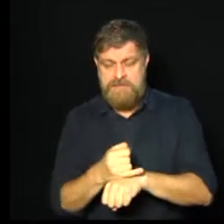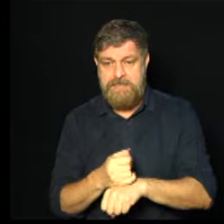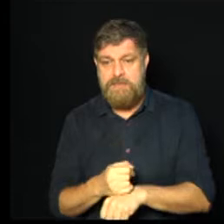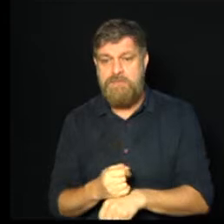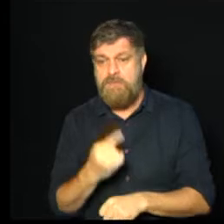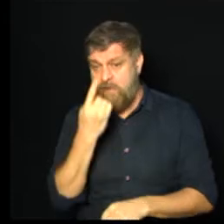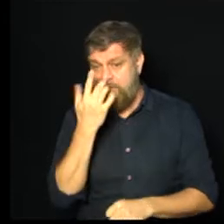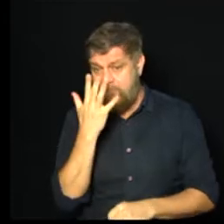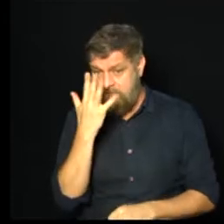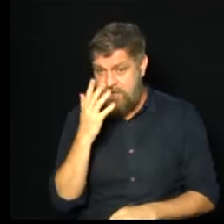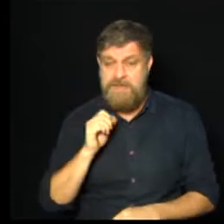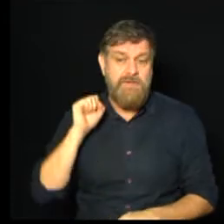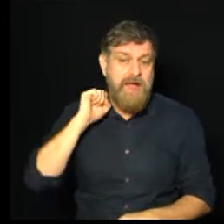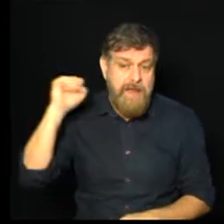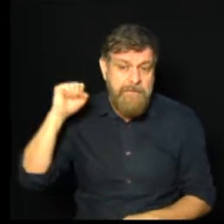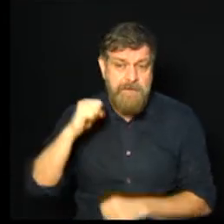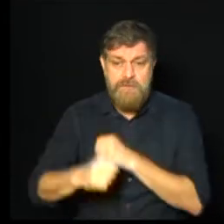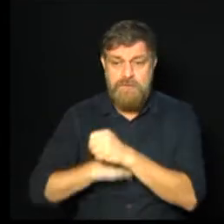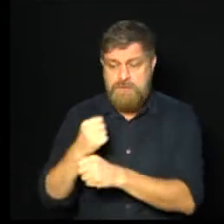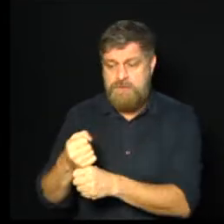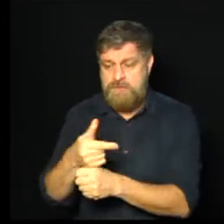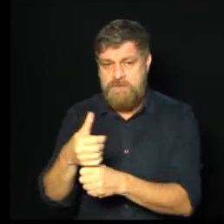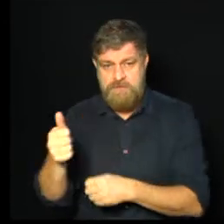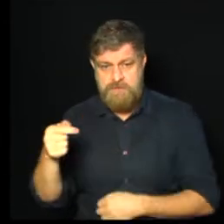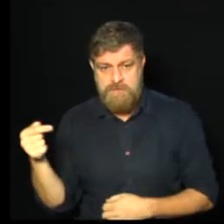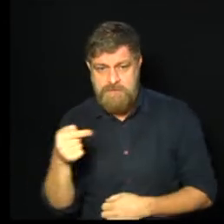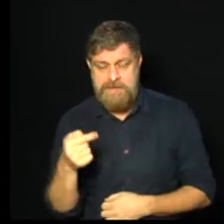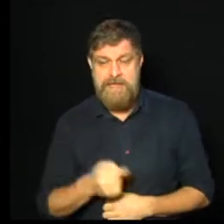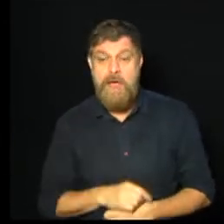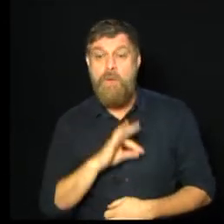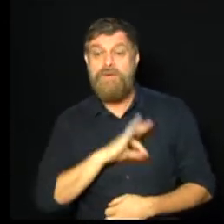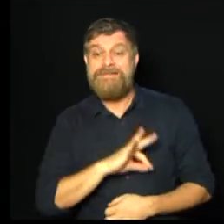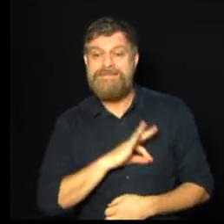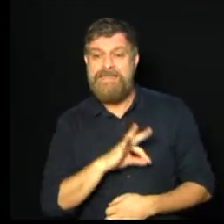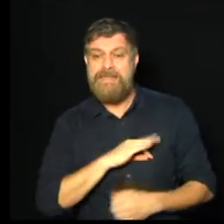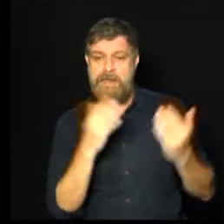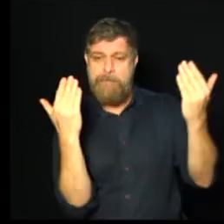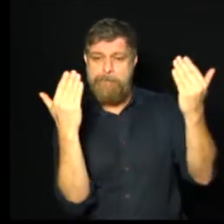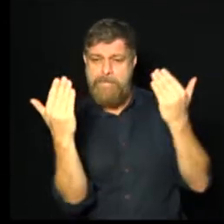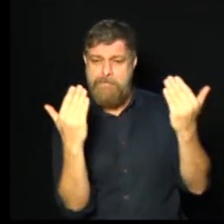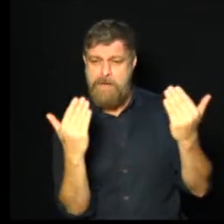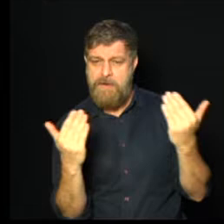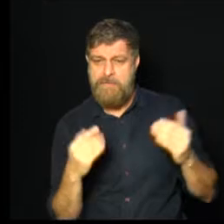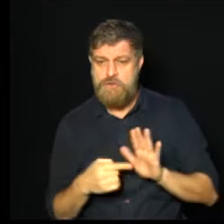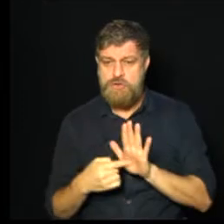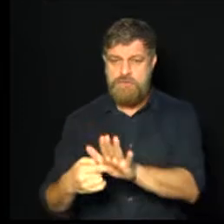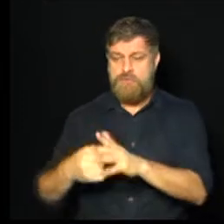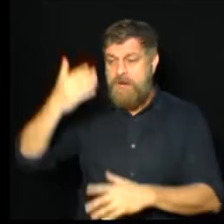2021. E ali nós fizemos uma planilha mostrando a economicidade.